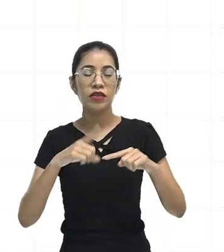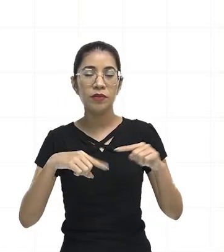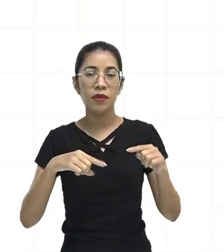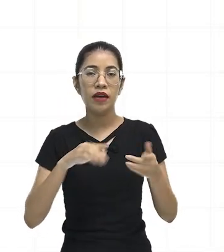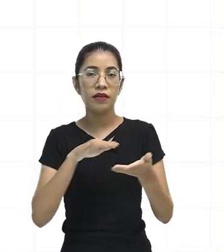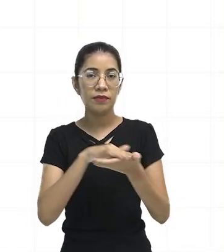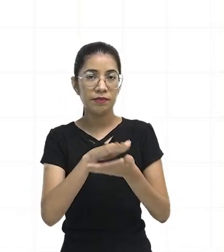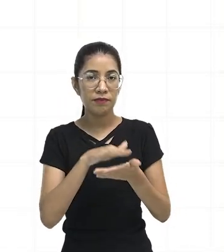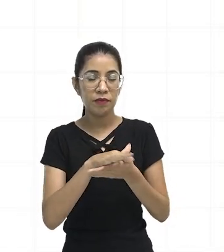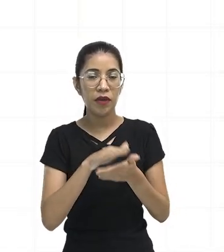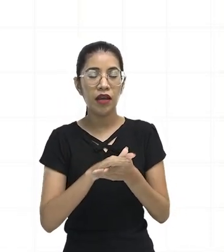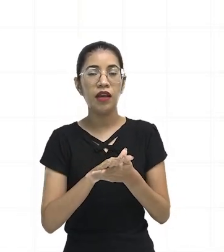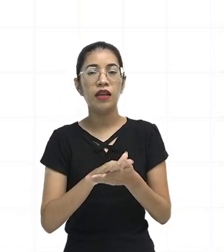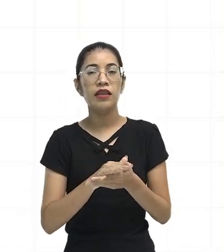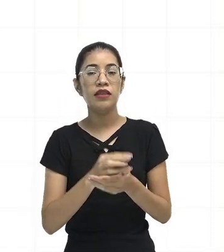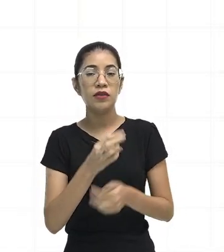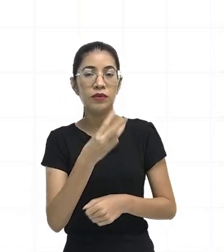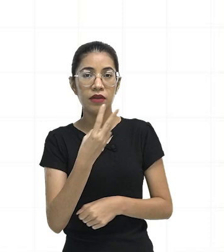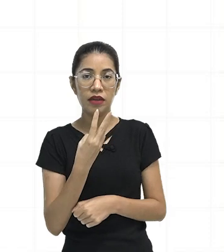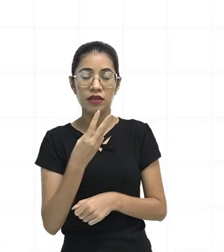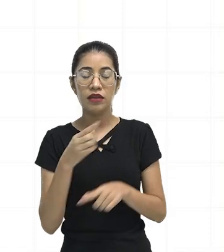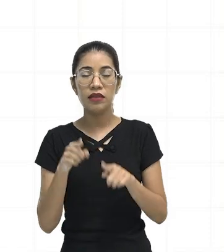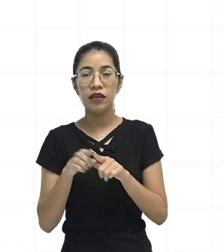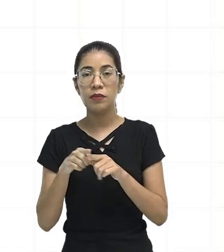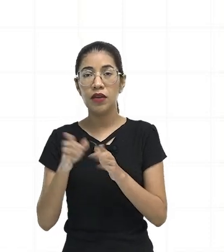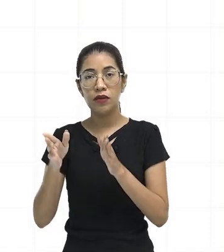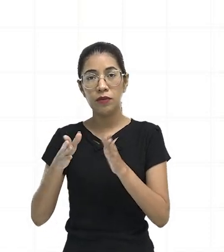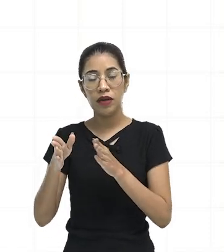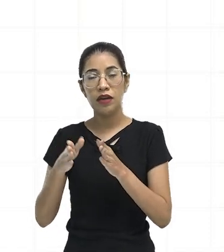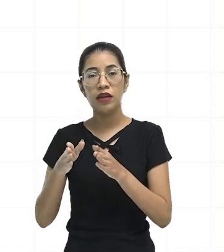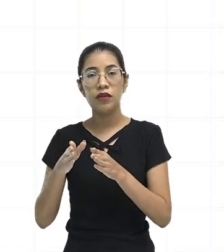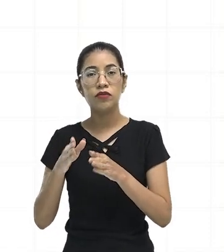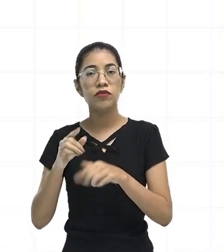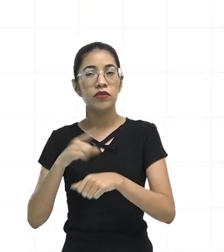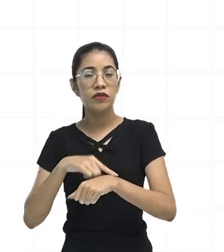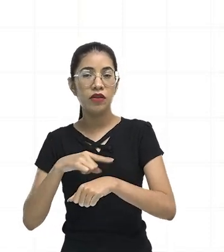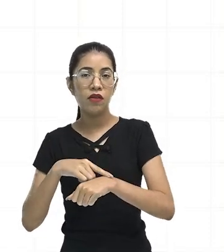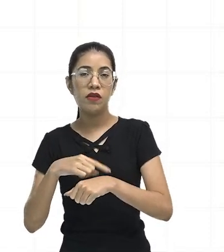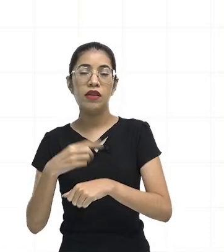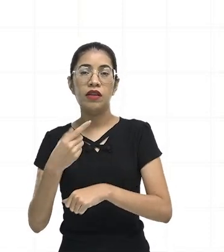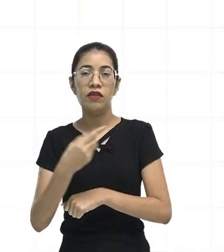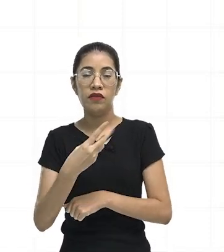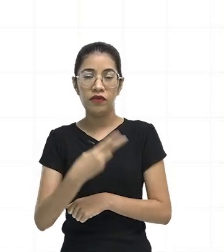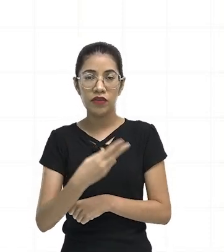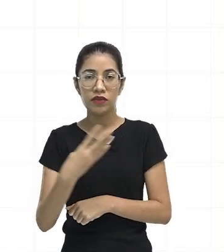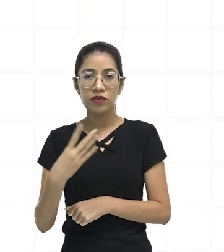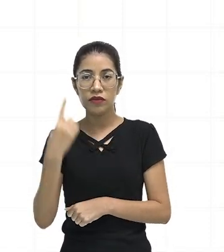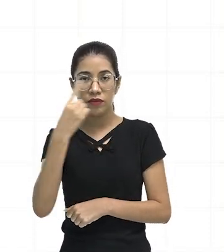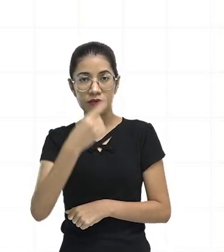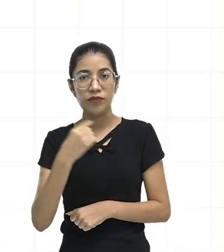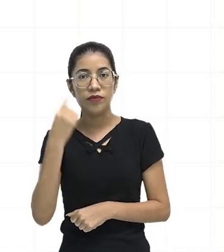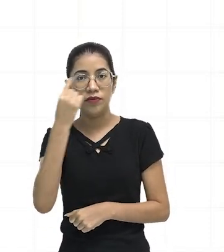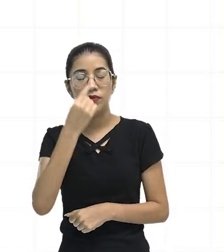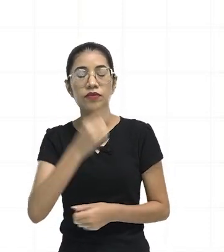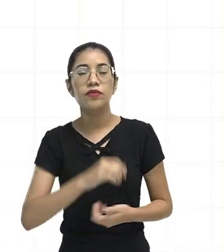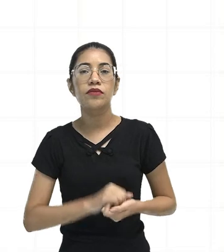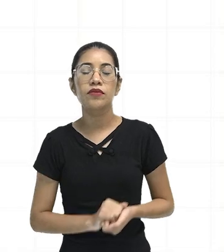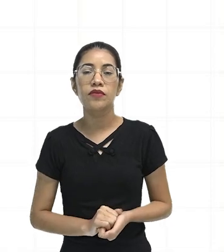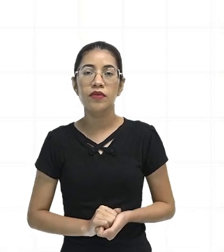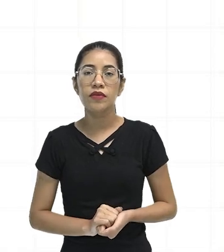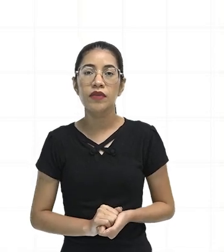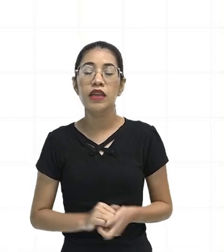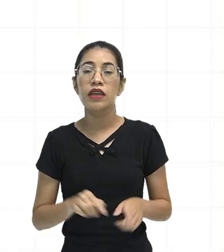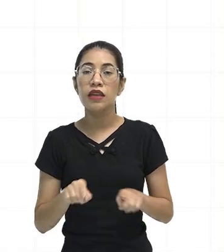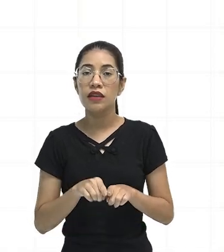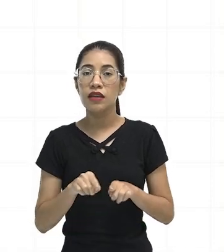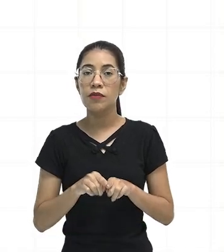esse serviço em 24 horas, tá bom? Então aqui o tempo foi dado em horas. A questão